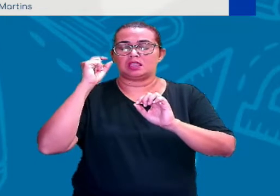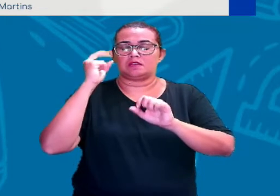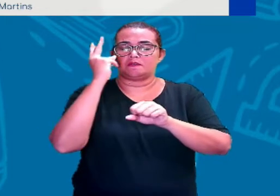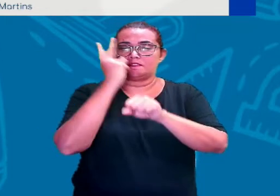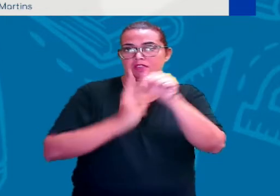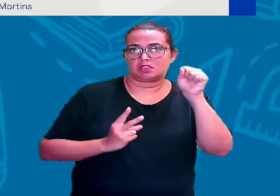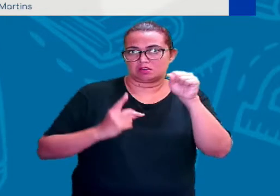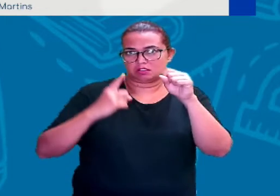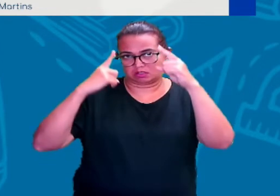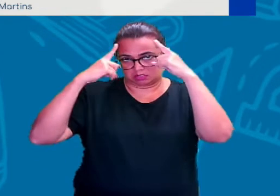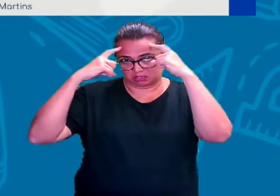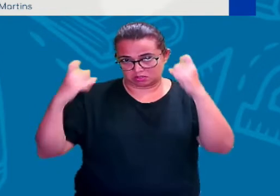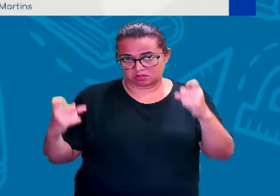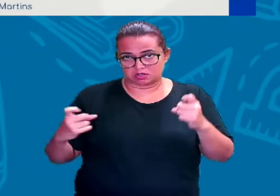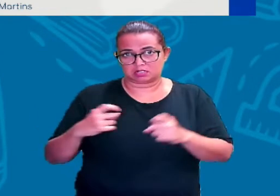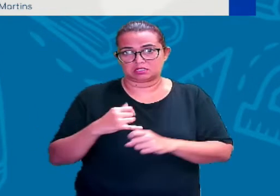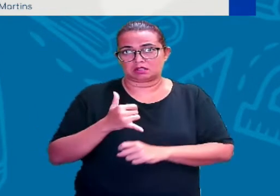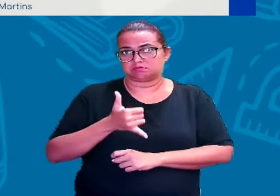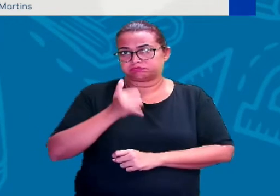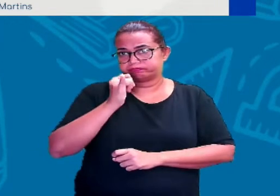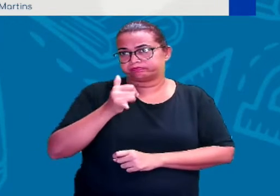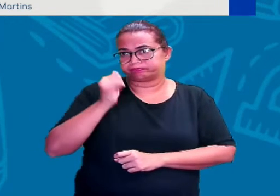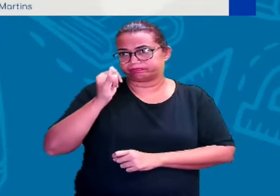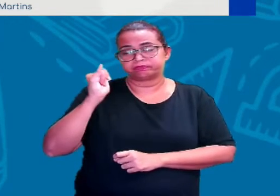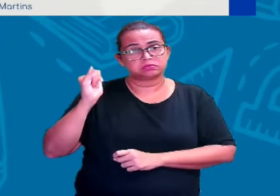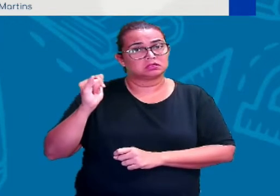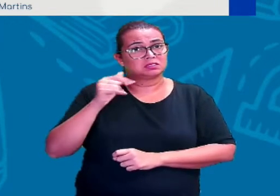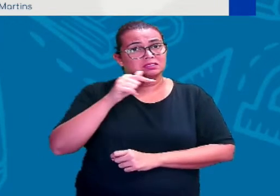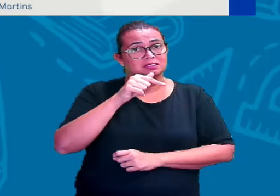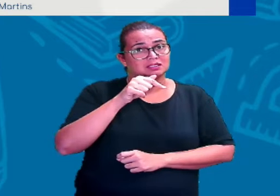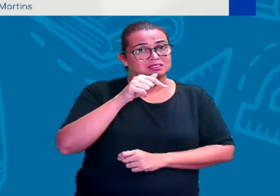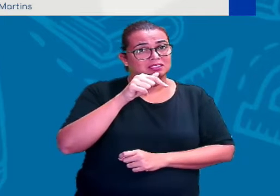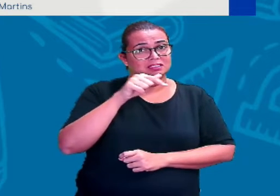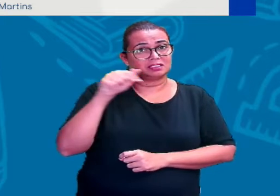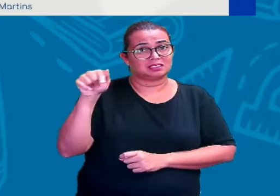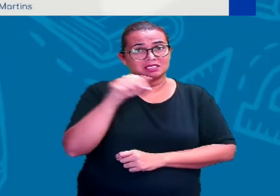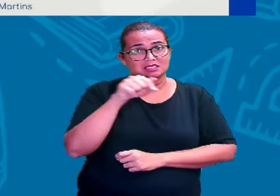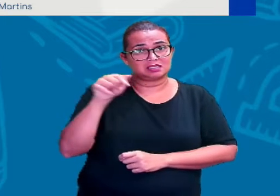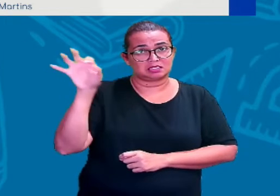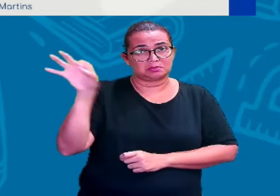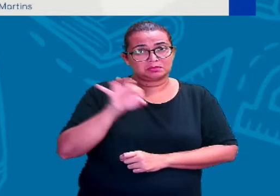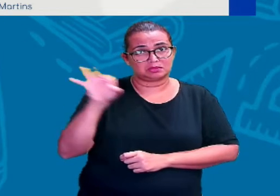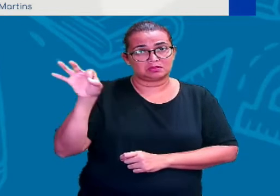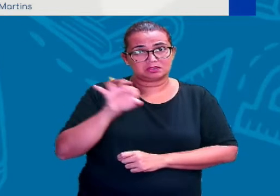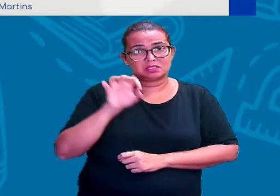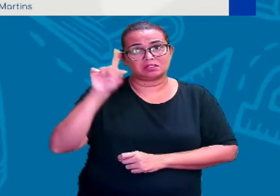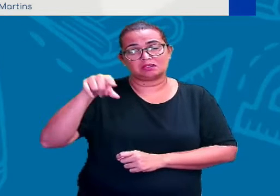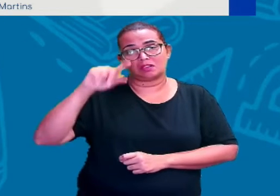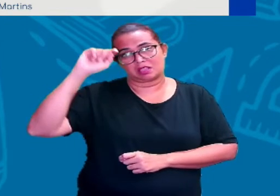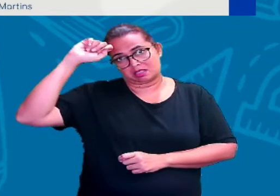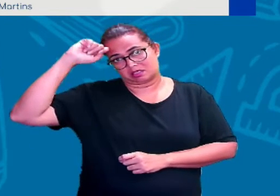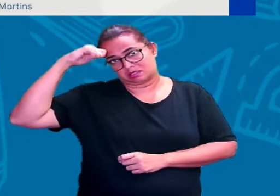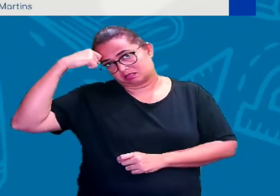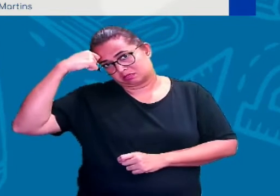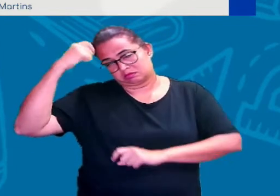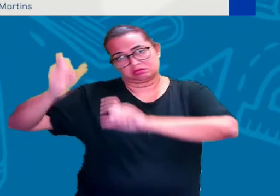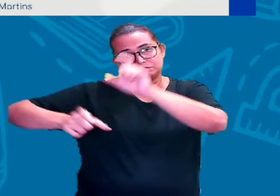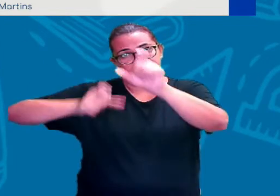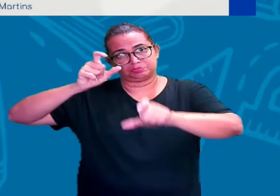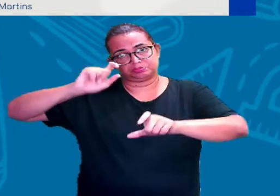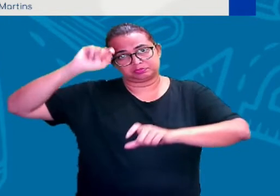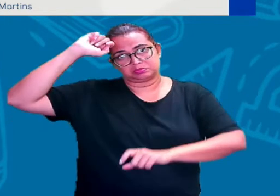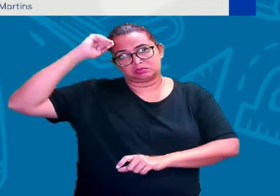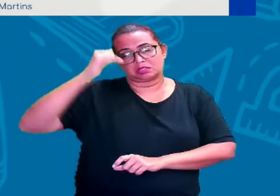Das vítimas de homicídio no Brasil são negras, de 100%, 77% são negras, tá?